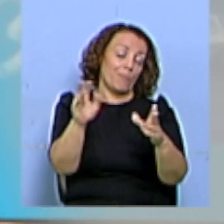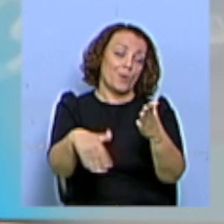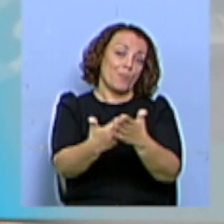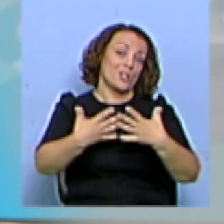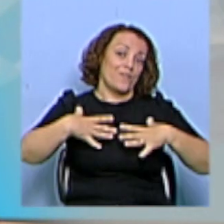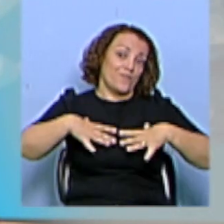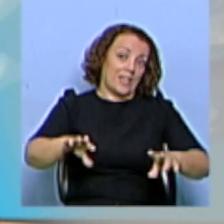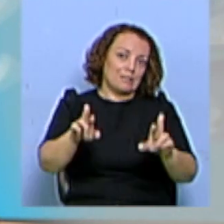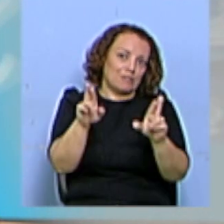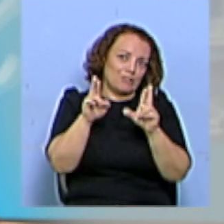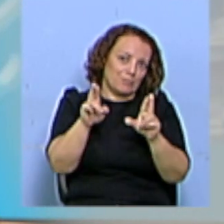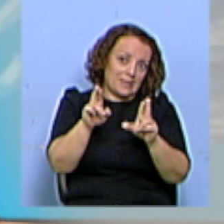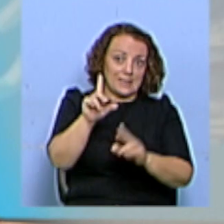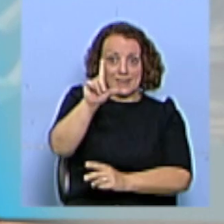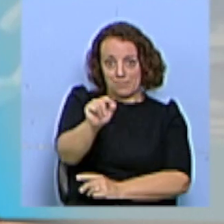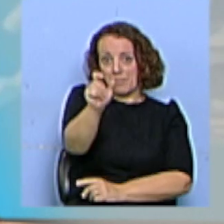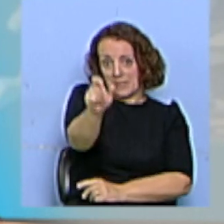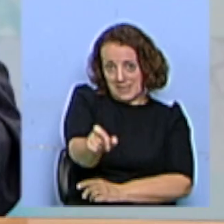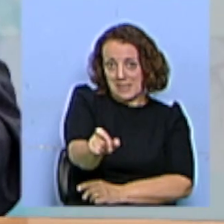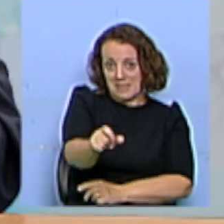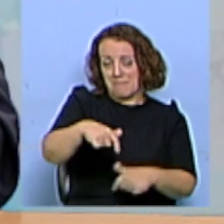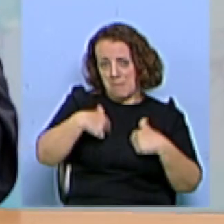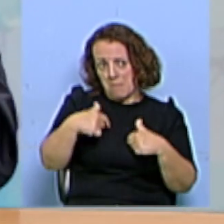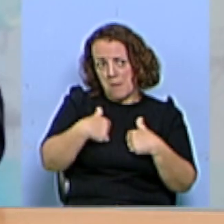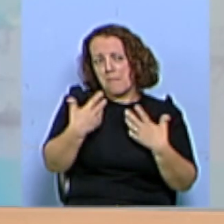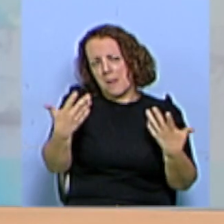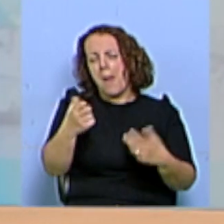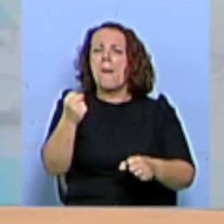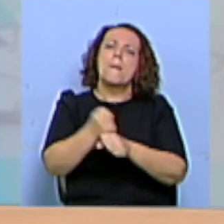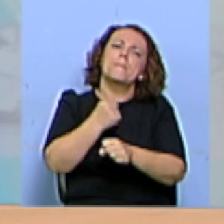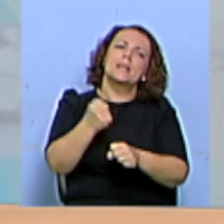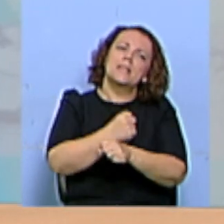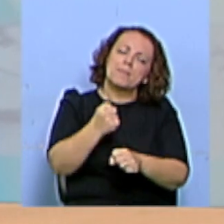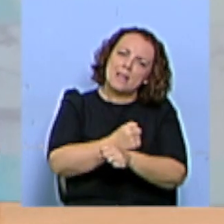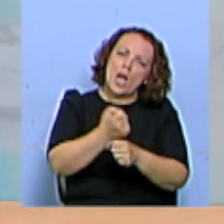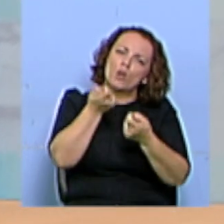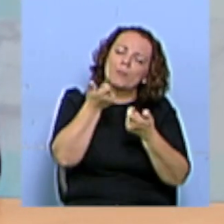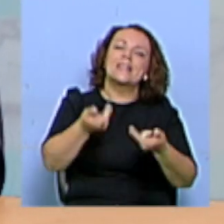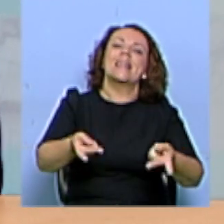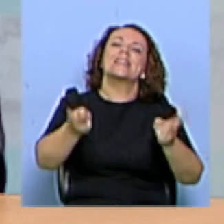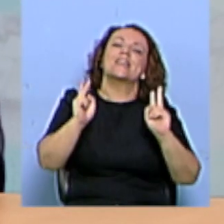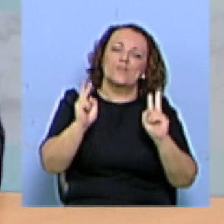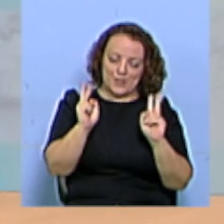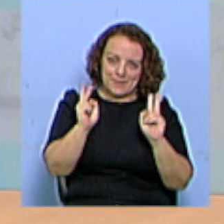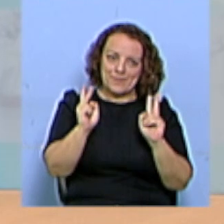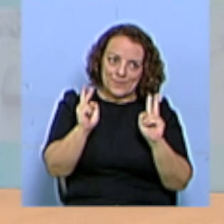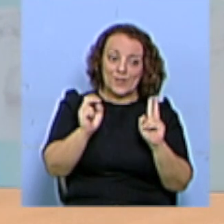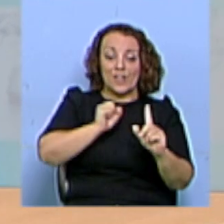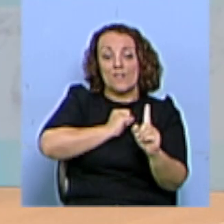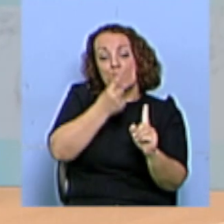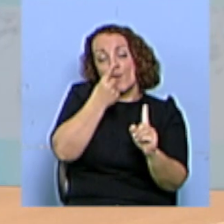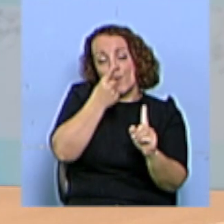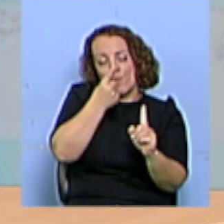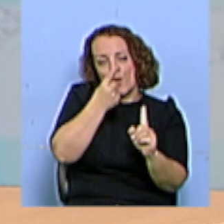desejo que cheguem também para si. Para trabalhar um bocadinho tempo. de forma mais livre. Exatamente. E naquilo que eu mais gosto de